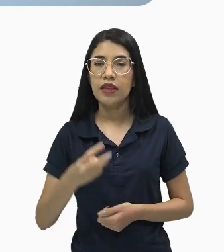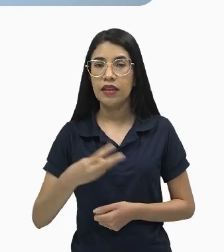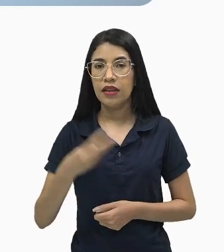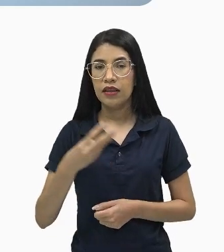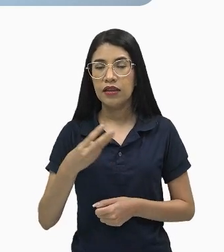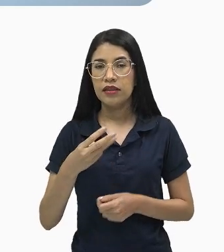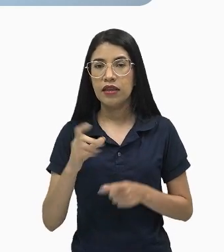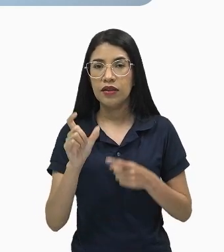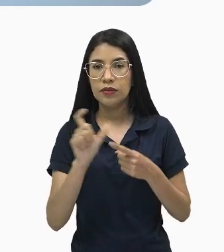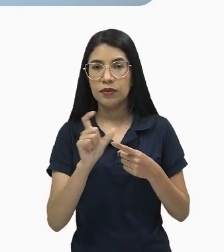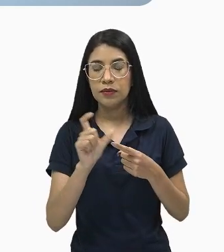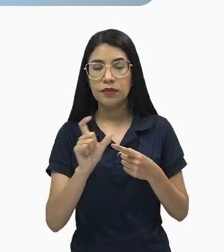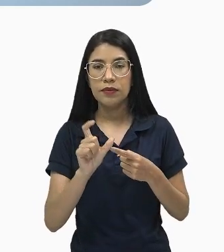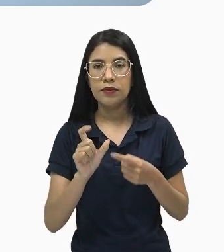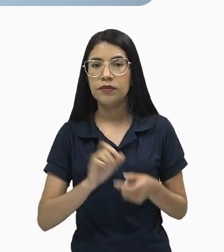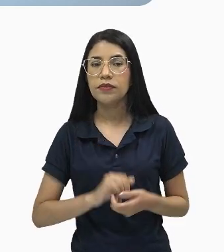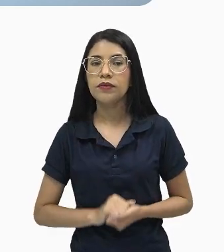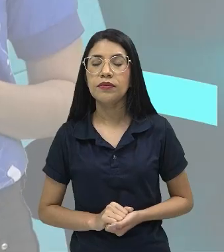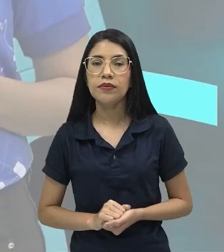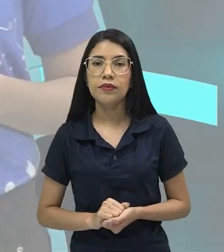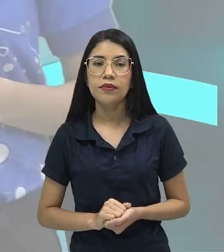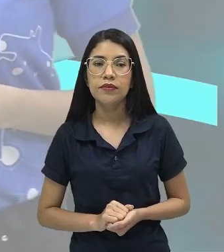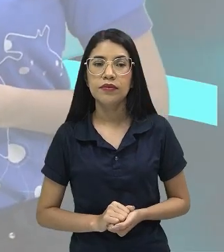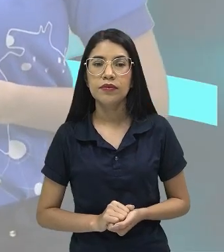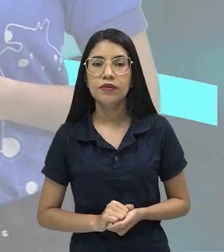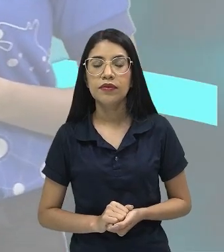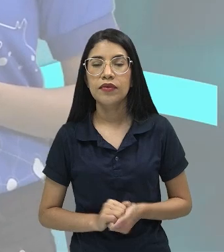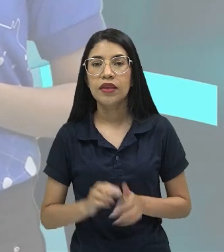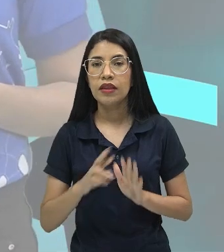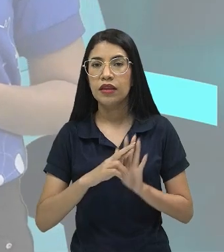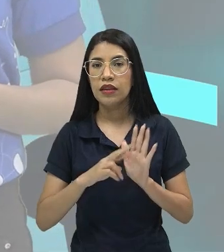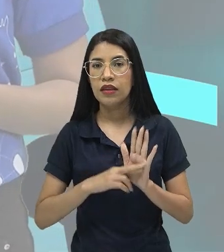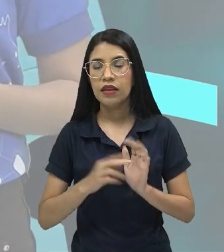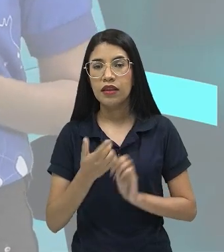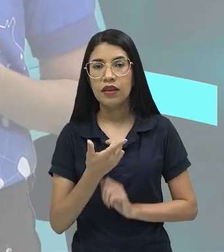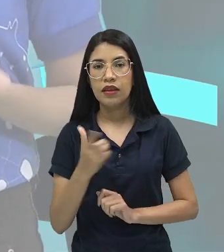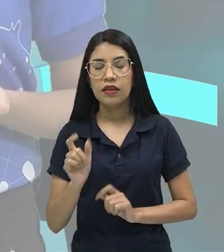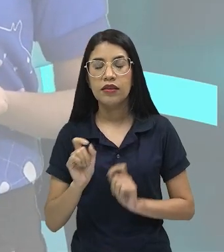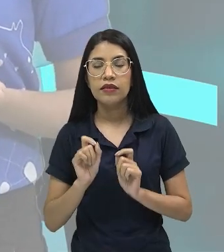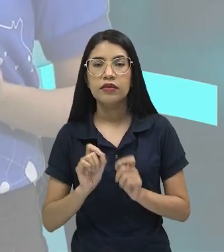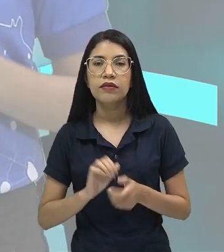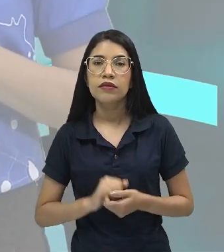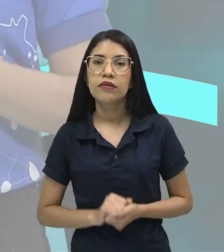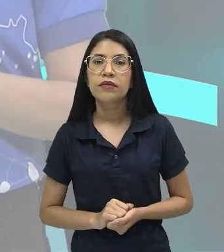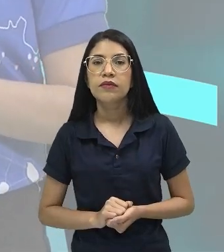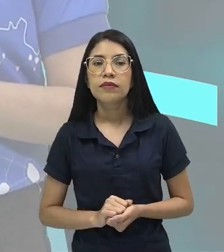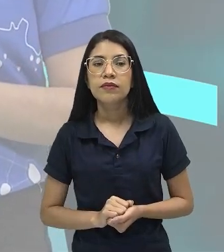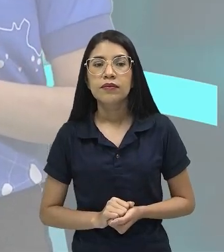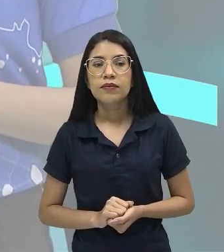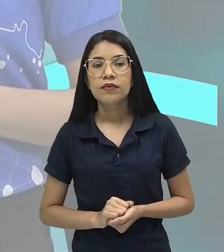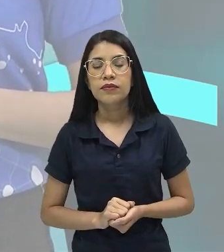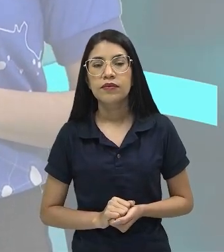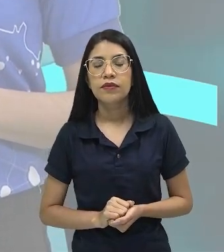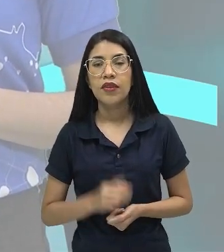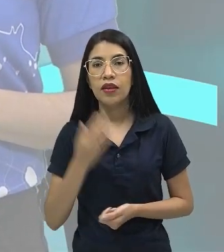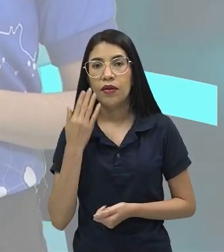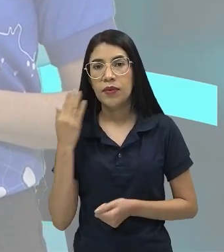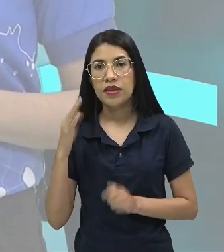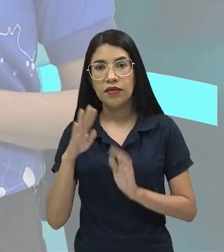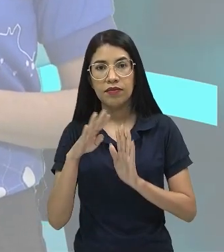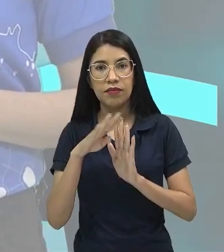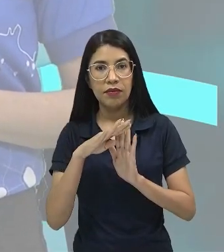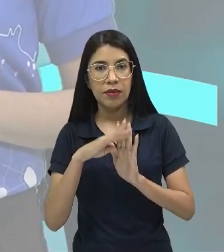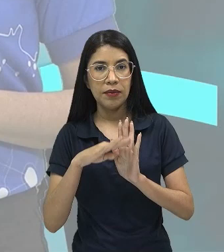do singular. Tudo bem? Vamos ver mais uma regra agora comigo. Então, olha só. Observe aqui, temos